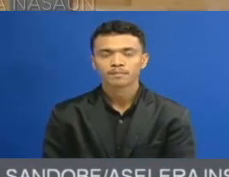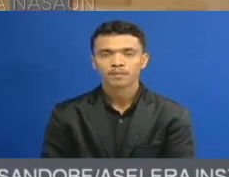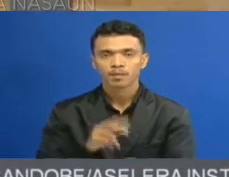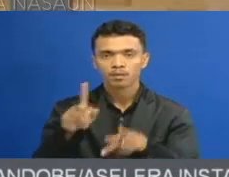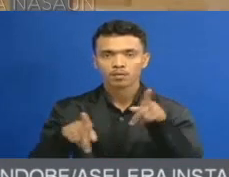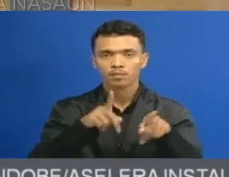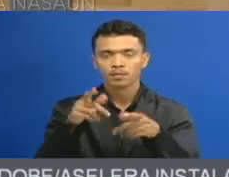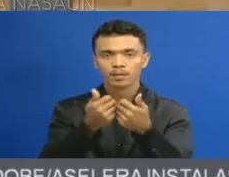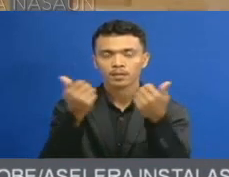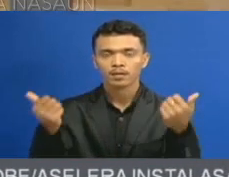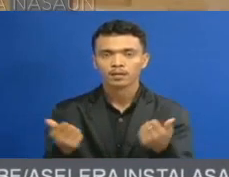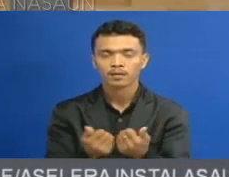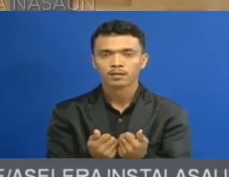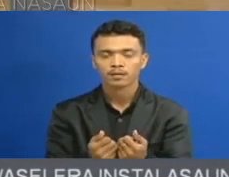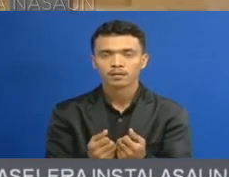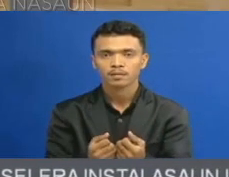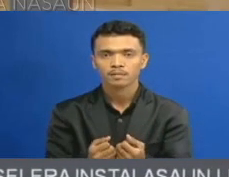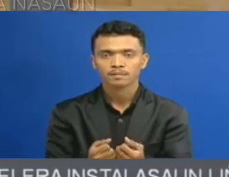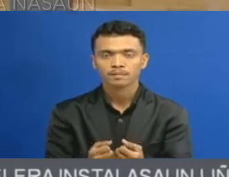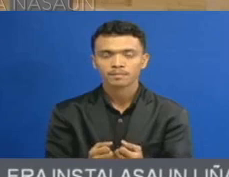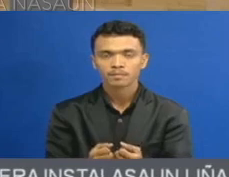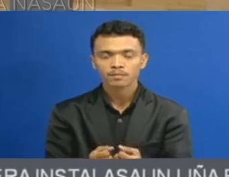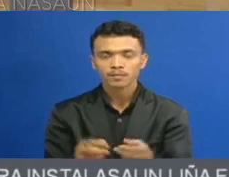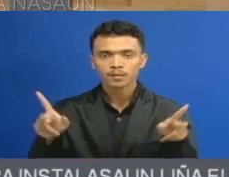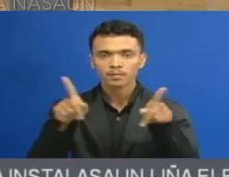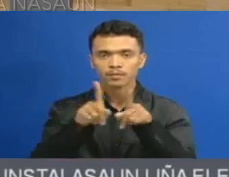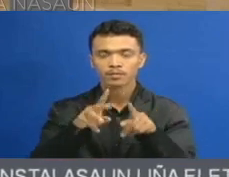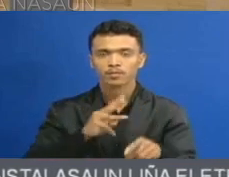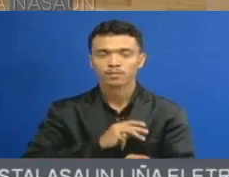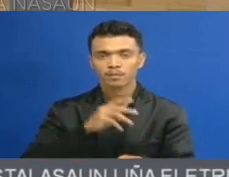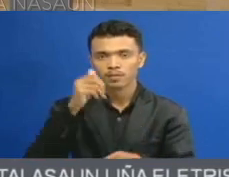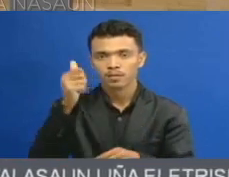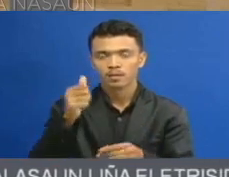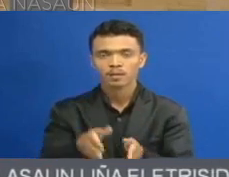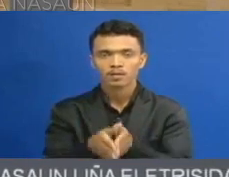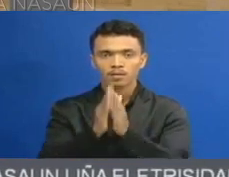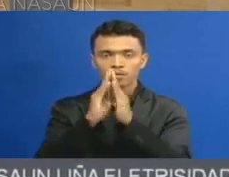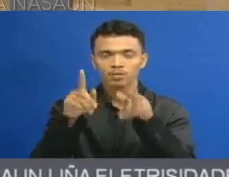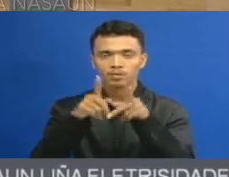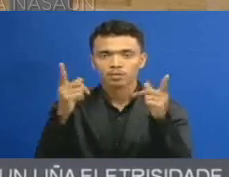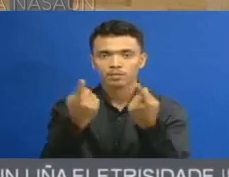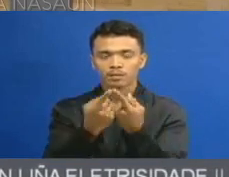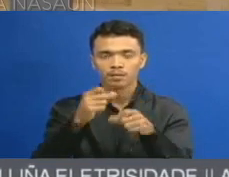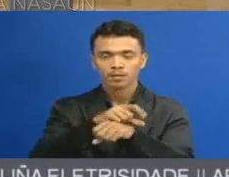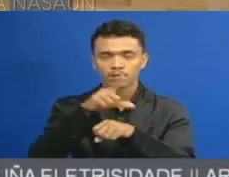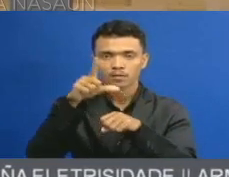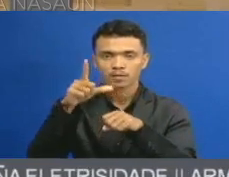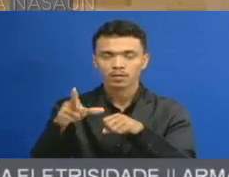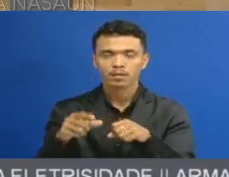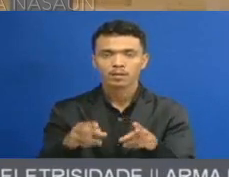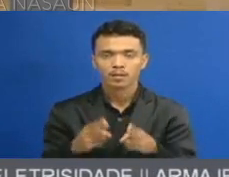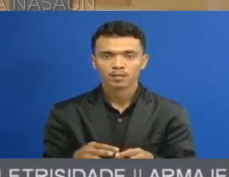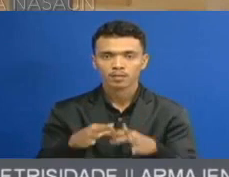Comunidade Aldeia Pip Galak 2, Suku Tapo Memo, Posto Maliana, exige companhia local Sandobe